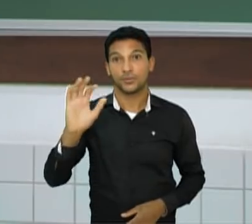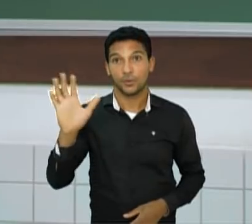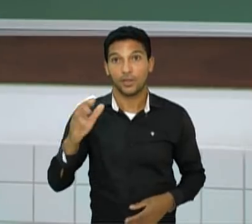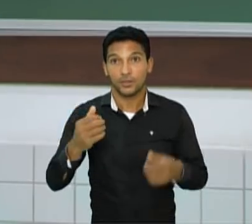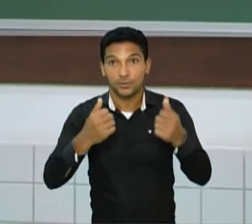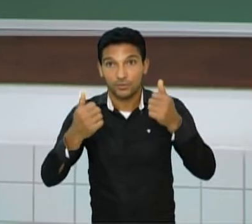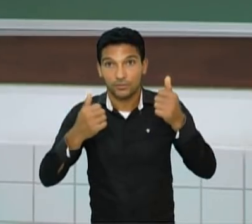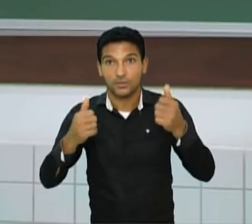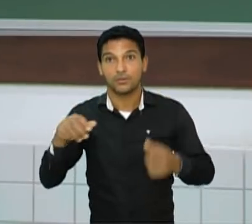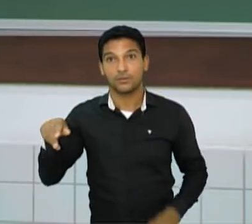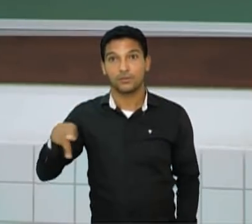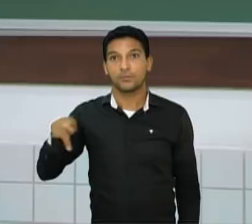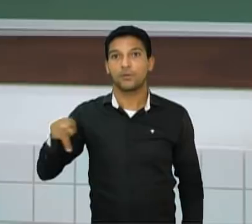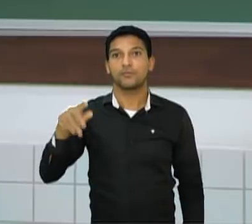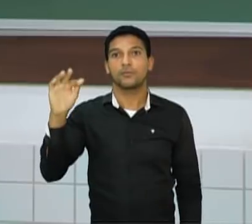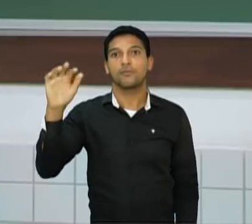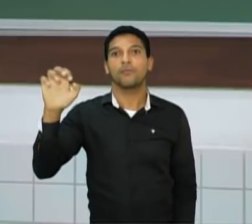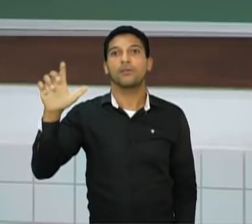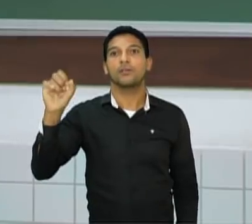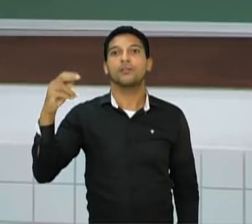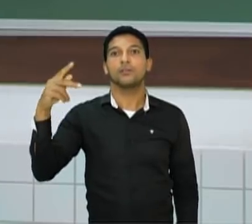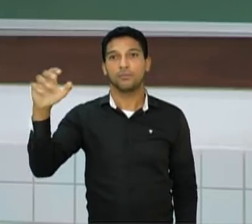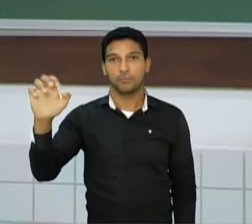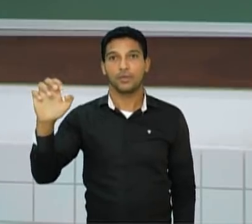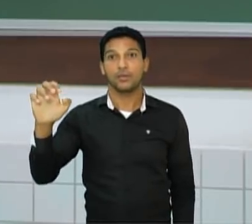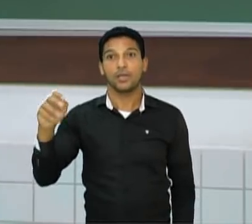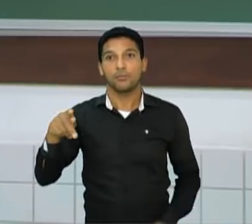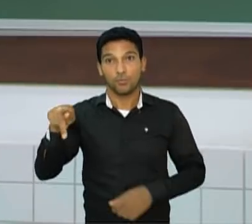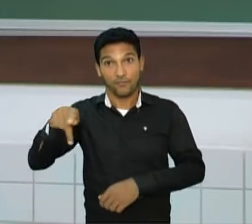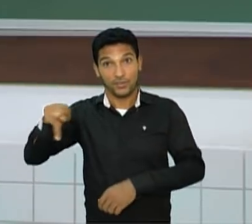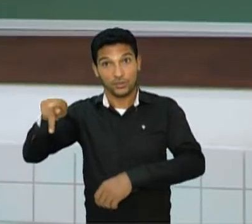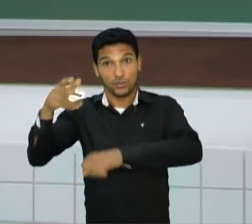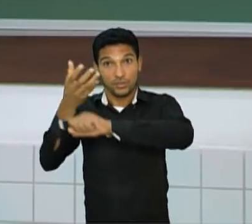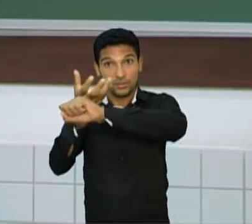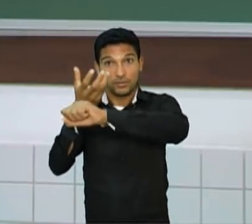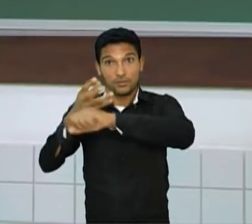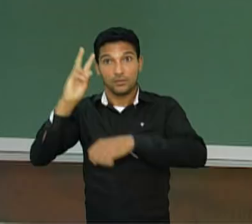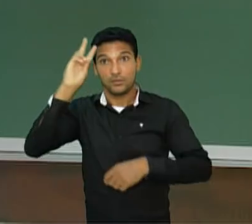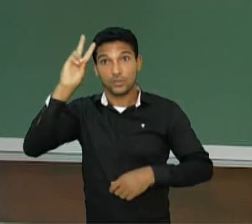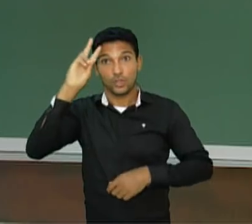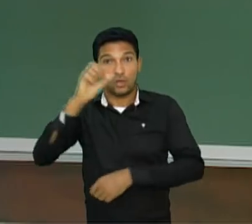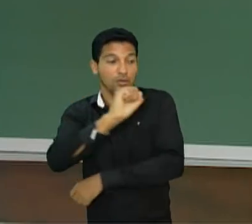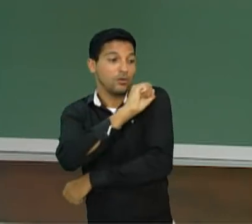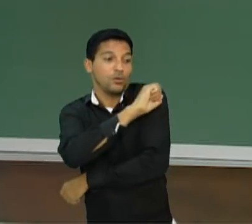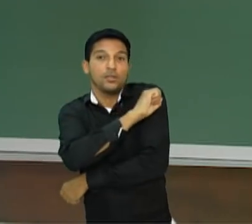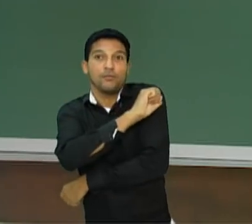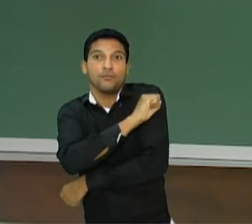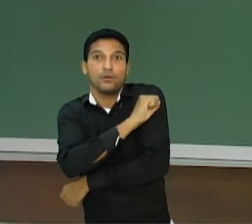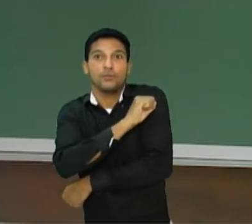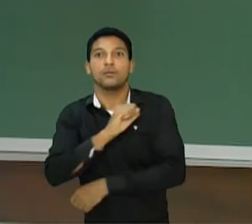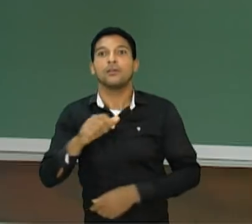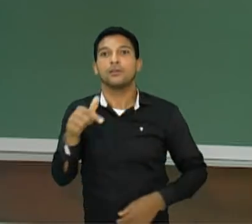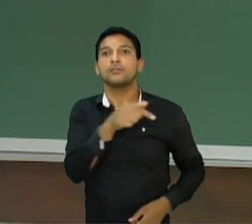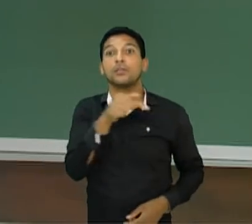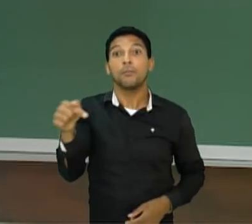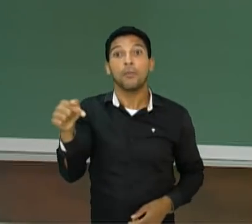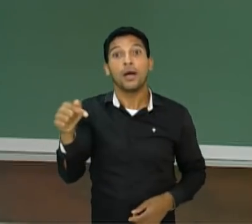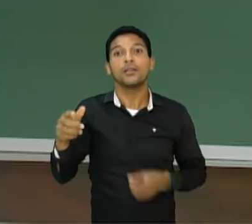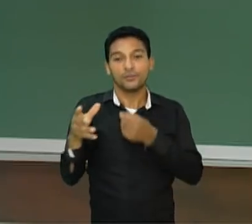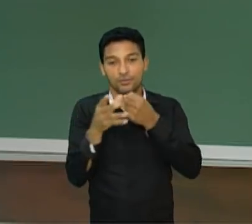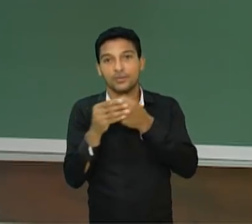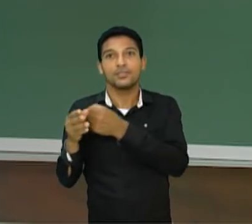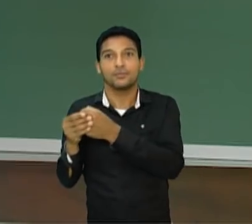Olá, tudo bem? Eu sou o professor Felipe Pego Camargos, professor de História do 8º ano, e você está na Semana do